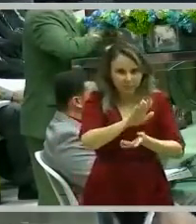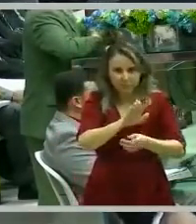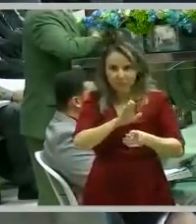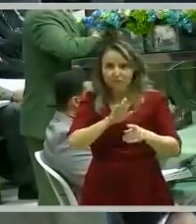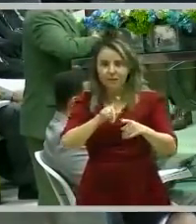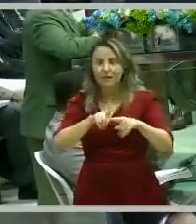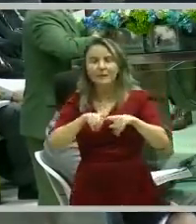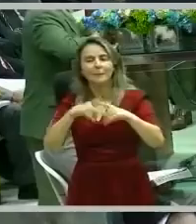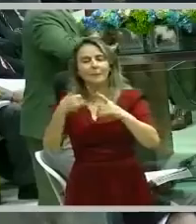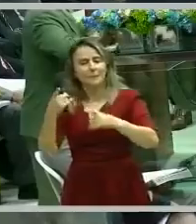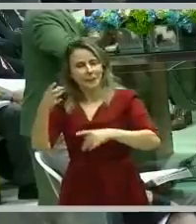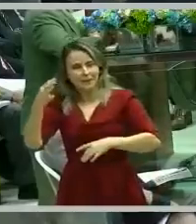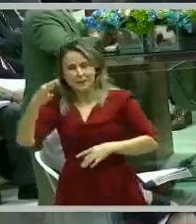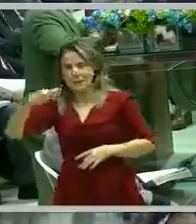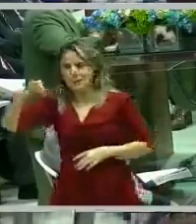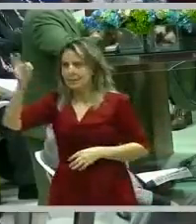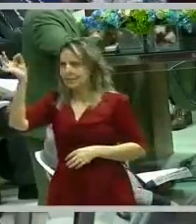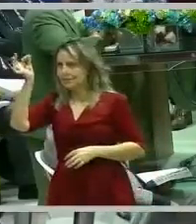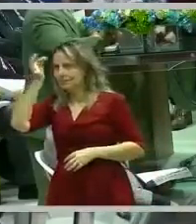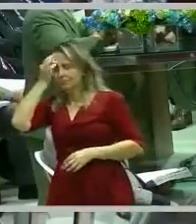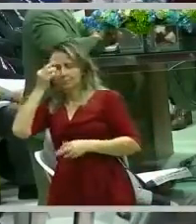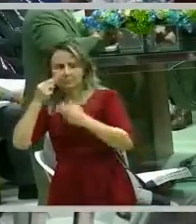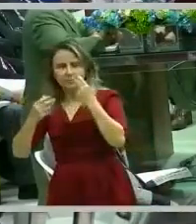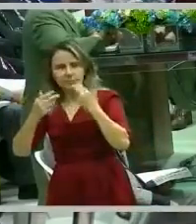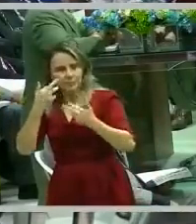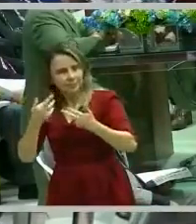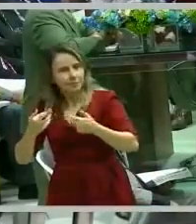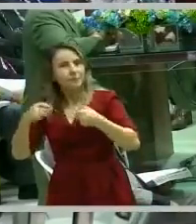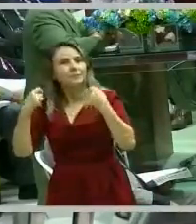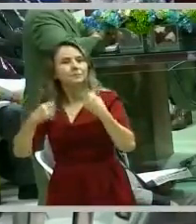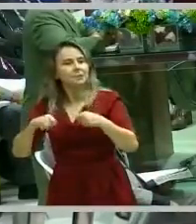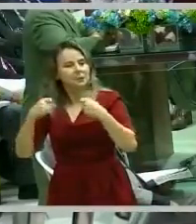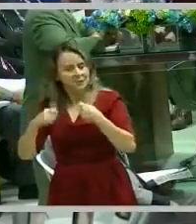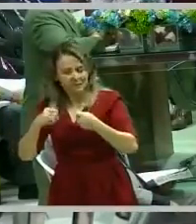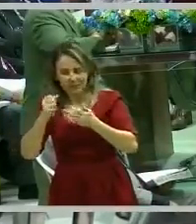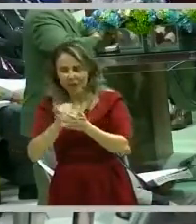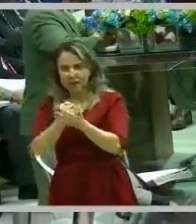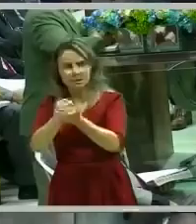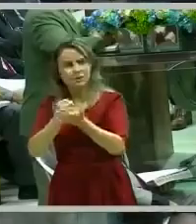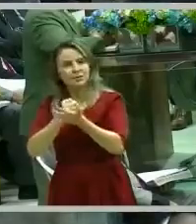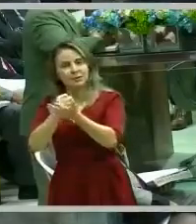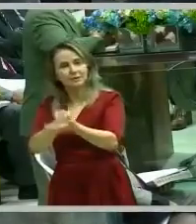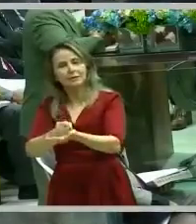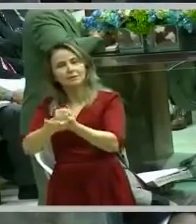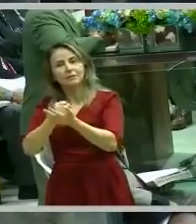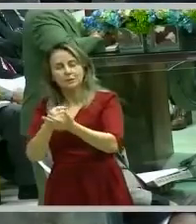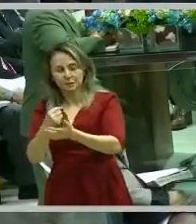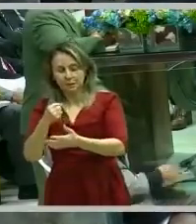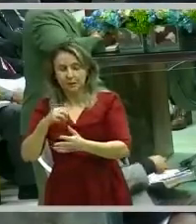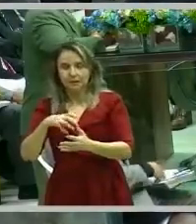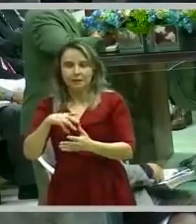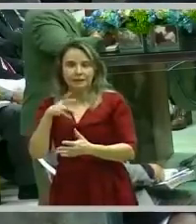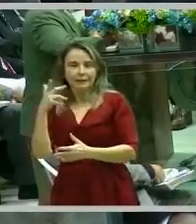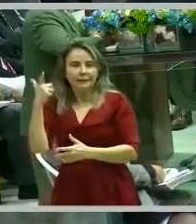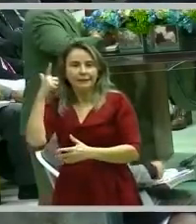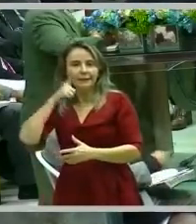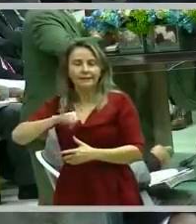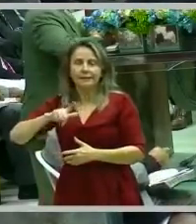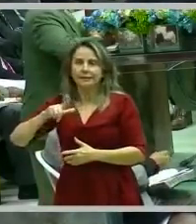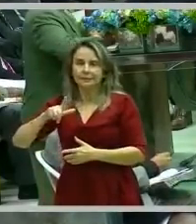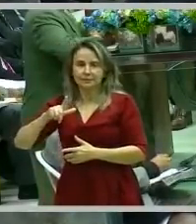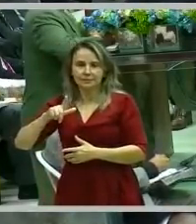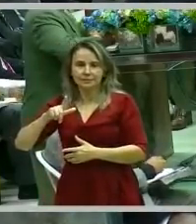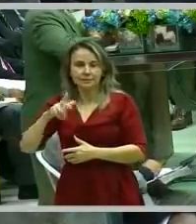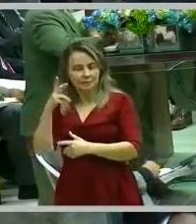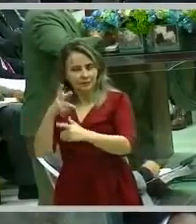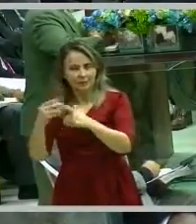vencer o gigante que está fora. Glória a Deus. O gigante que está fora representa o mundo. Três inimigos que temos